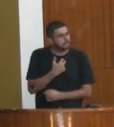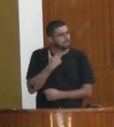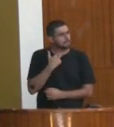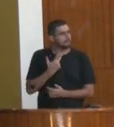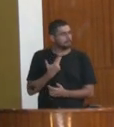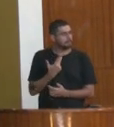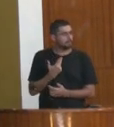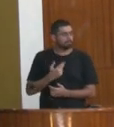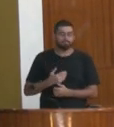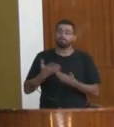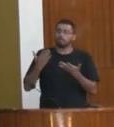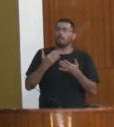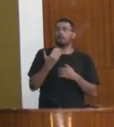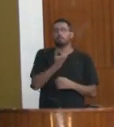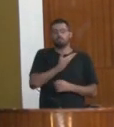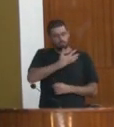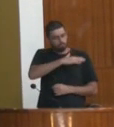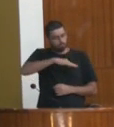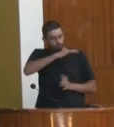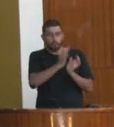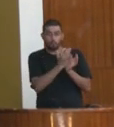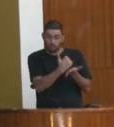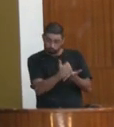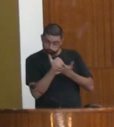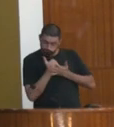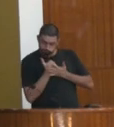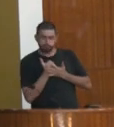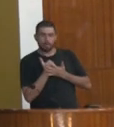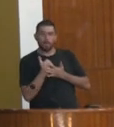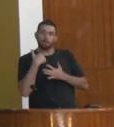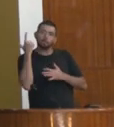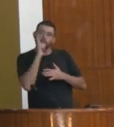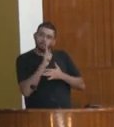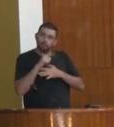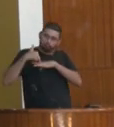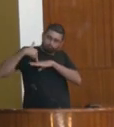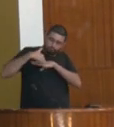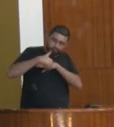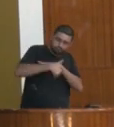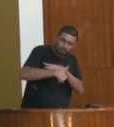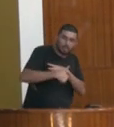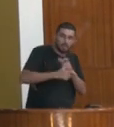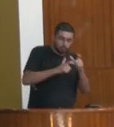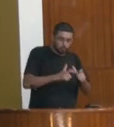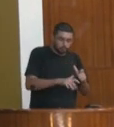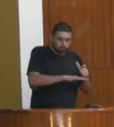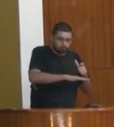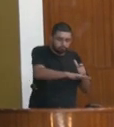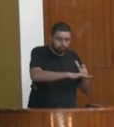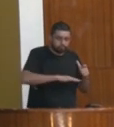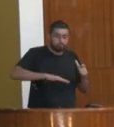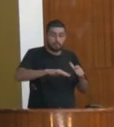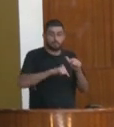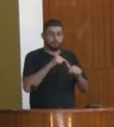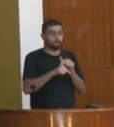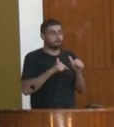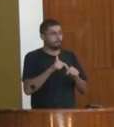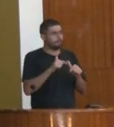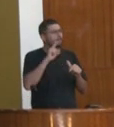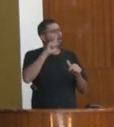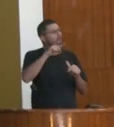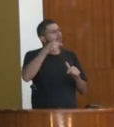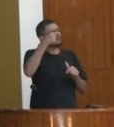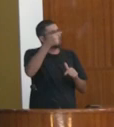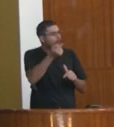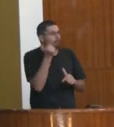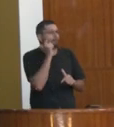desci, fui trabalhar na Daterre, aí eu consegui depois começar a ir trabalhar em cadeira de rodas, que era mais seguro, mais